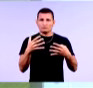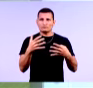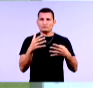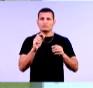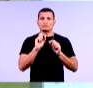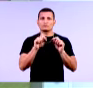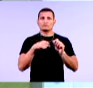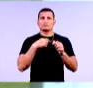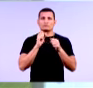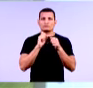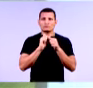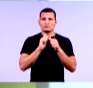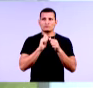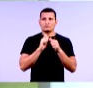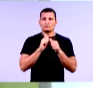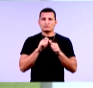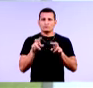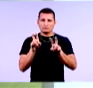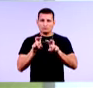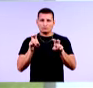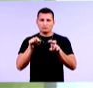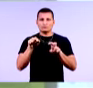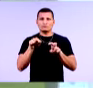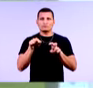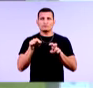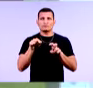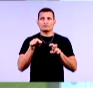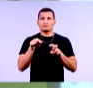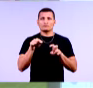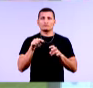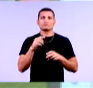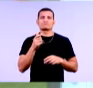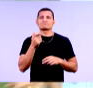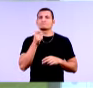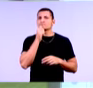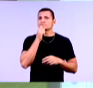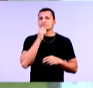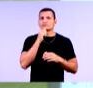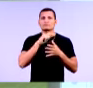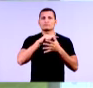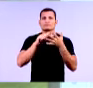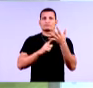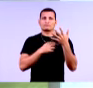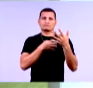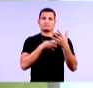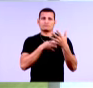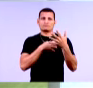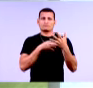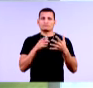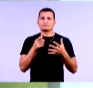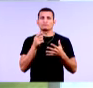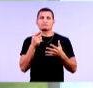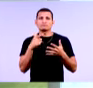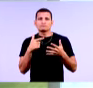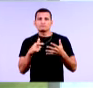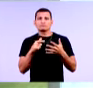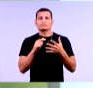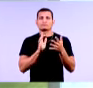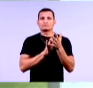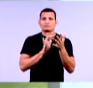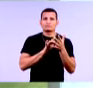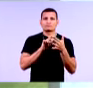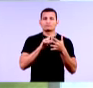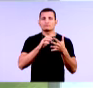estou fazendo efetivamente? Olha, o computador, infelizmente, não tem os 5 sentidos que nós temos. O computador não tem tato, o computador não tem